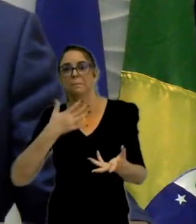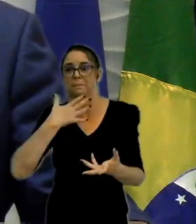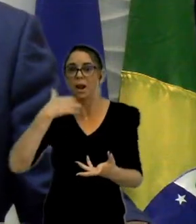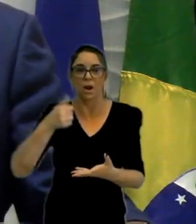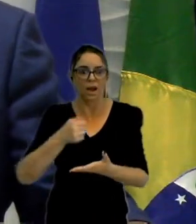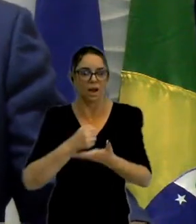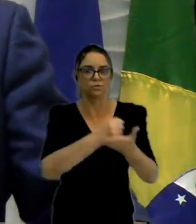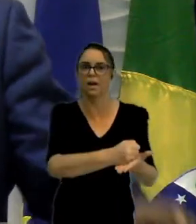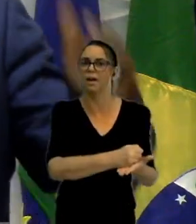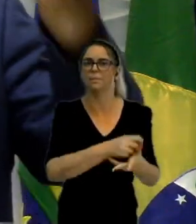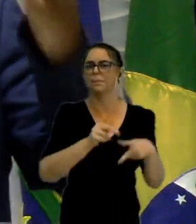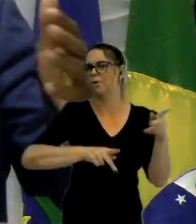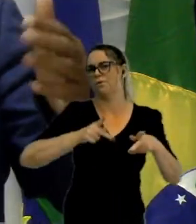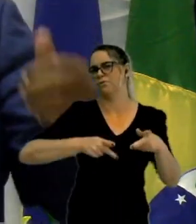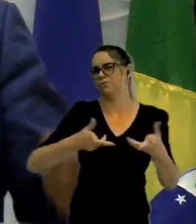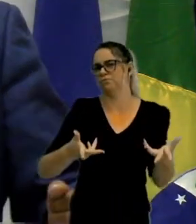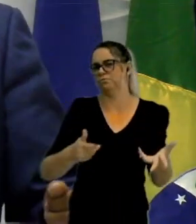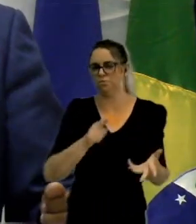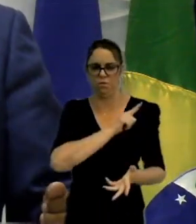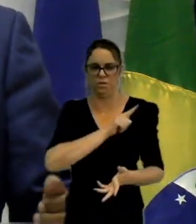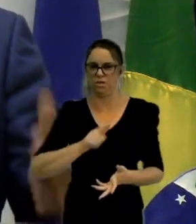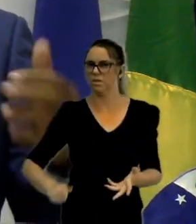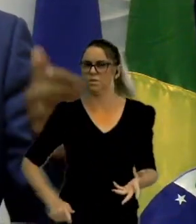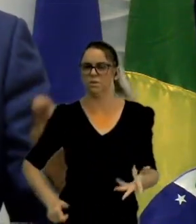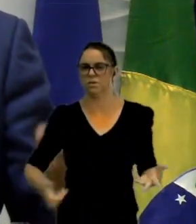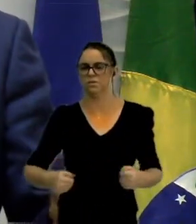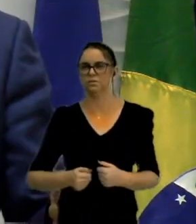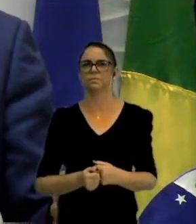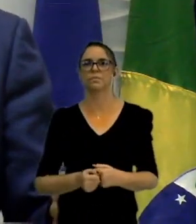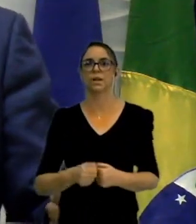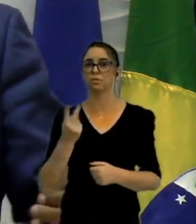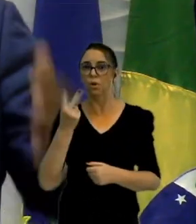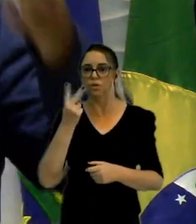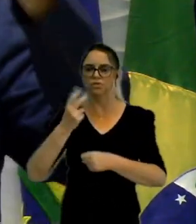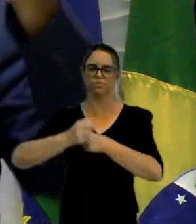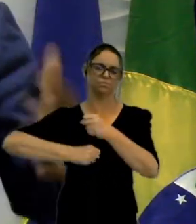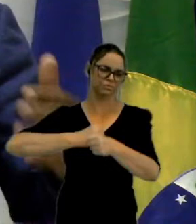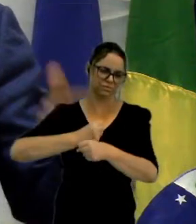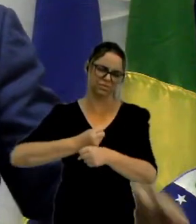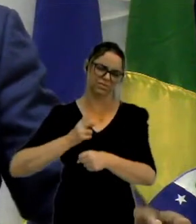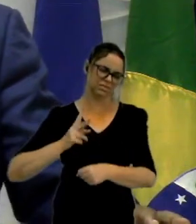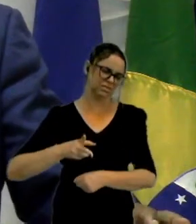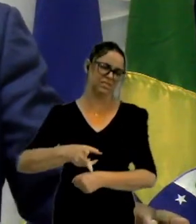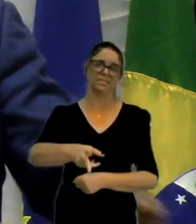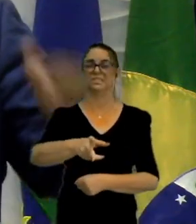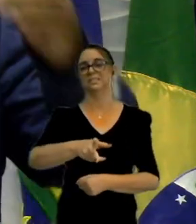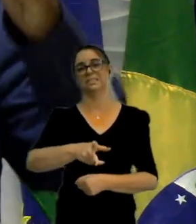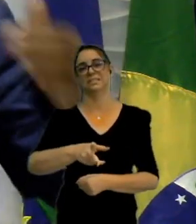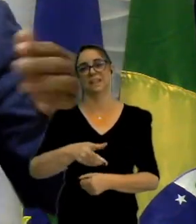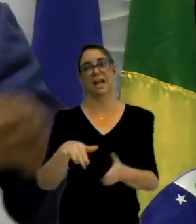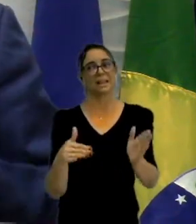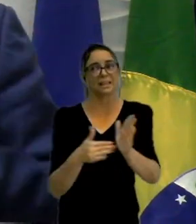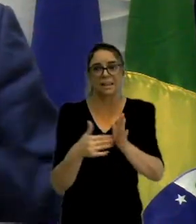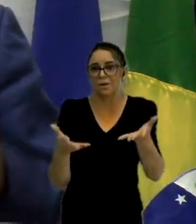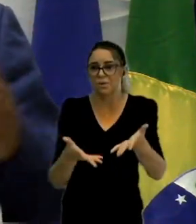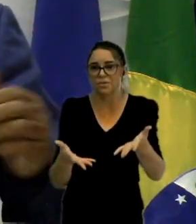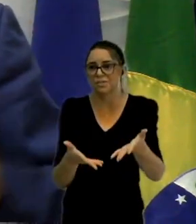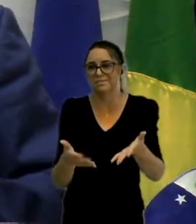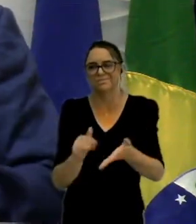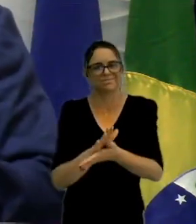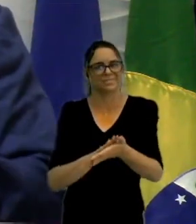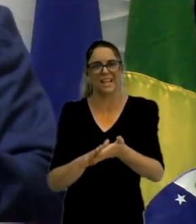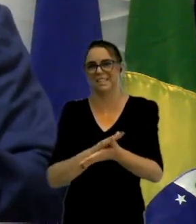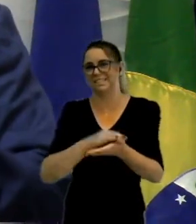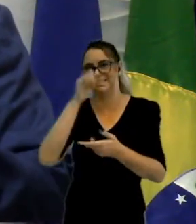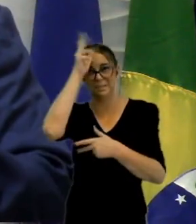do povo. Já estamos andando aí para os 2 anos e até agora nada em São Bento do